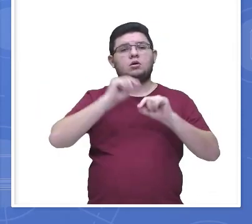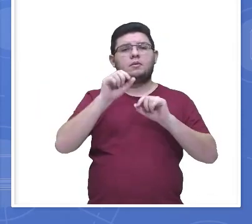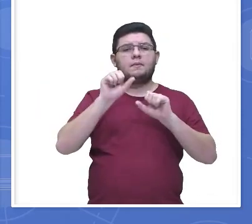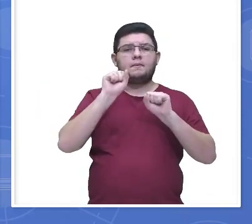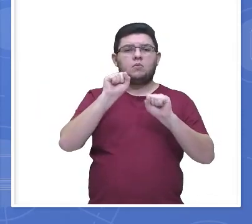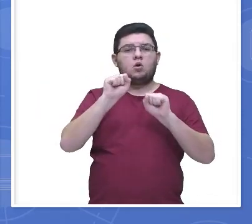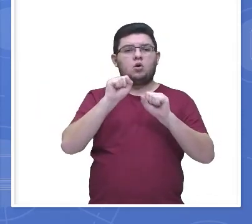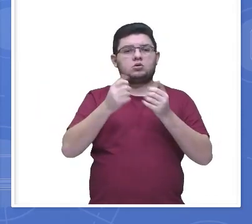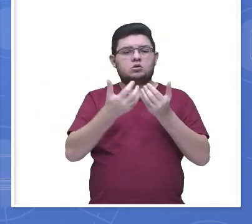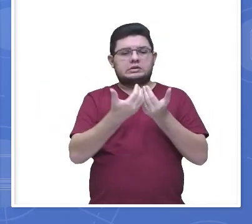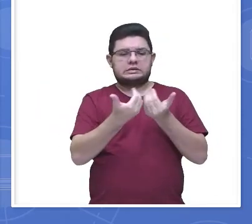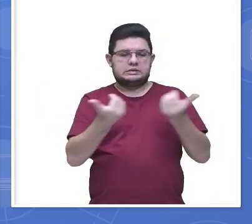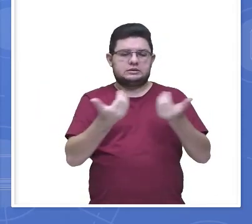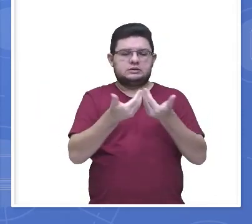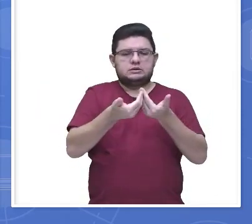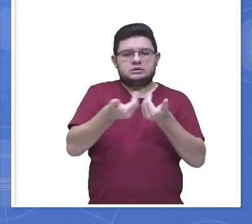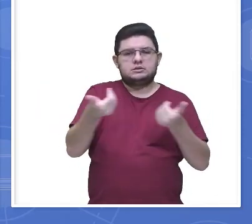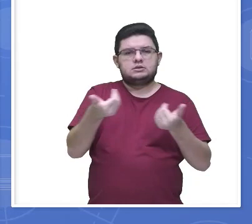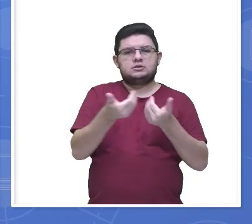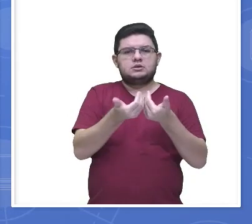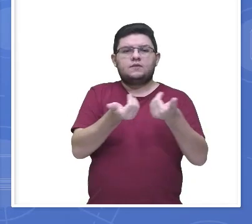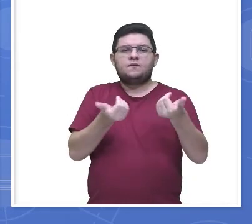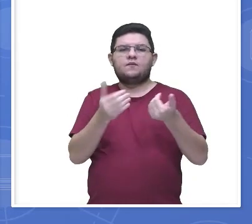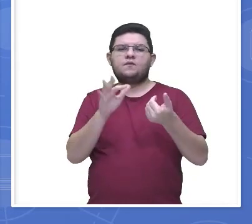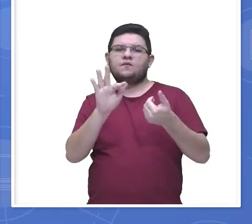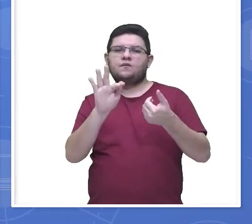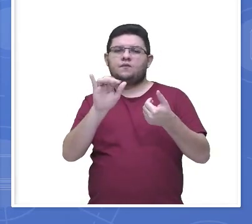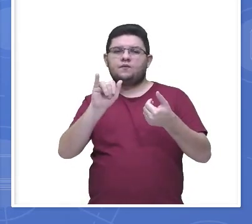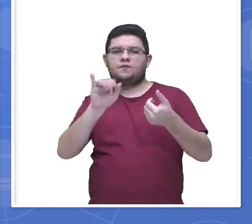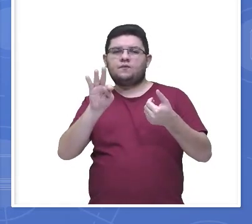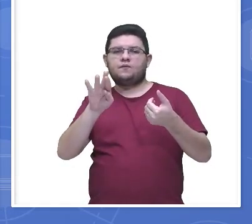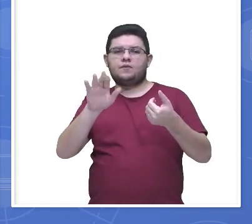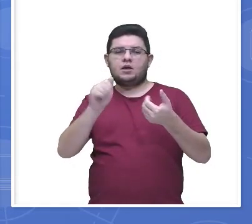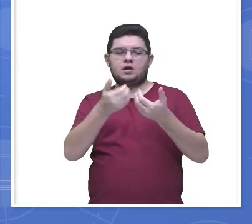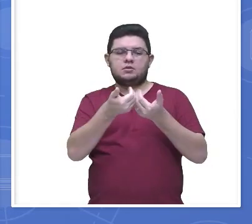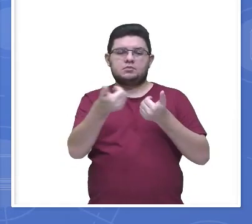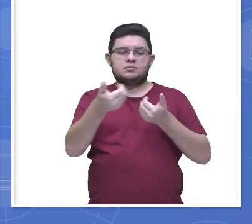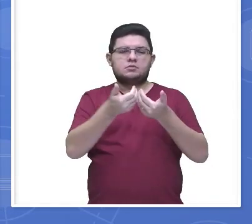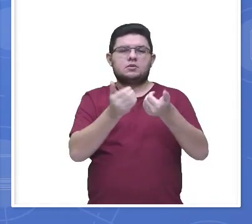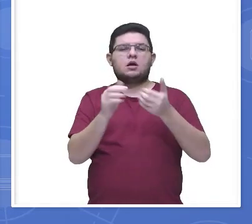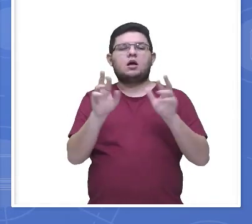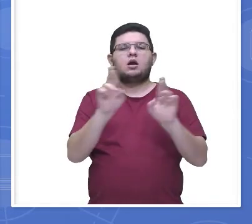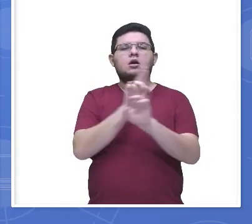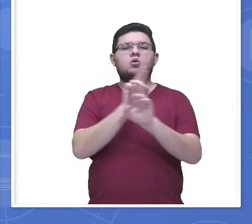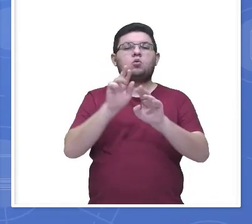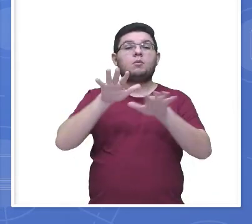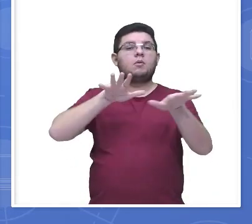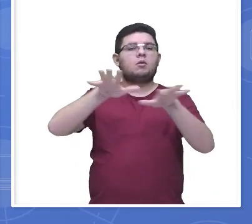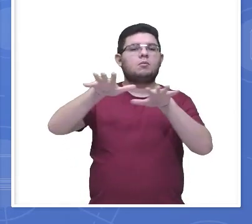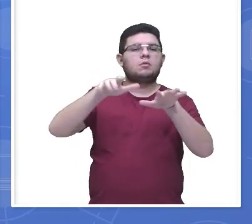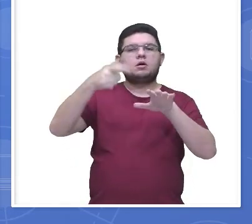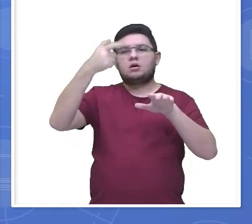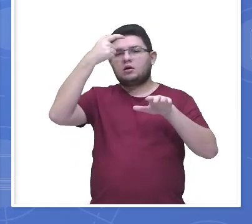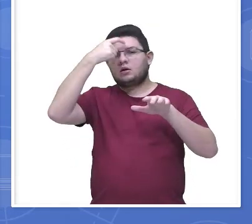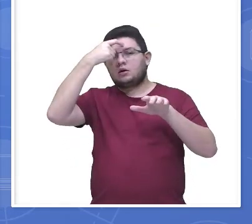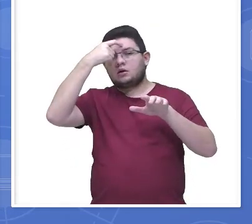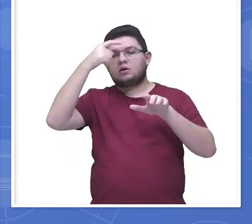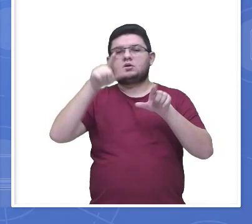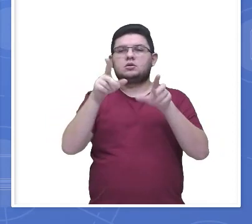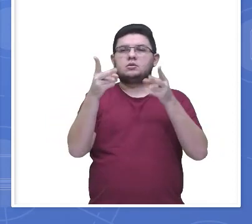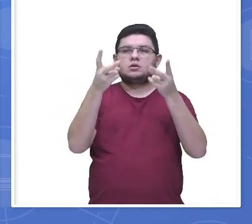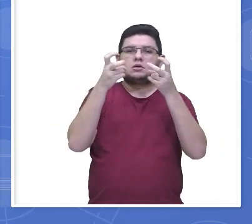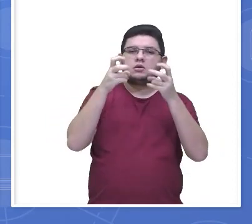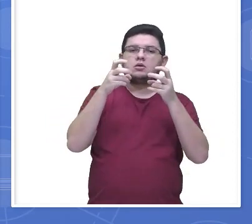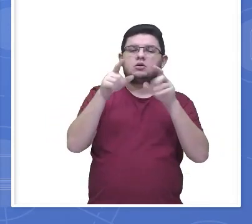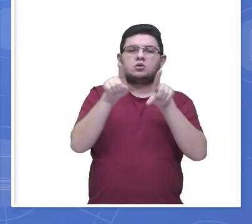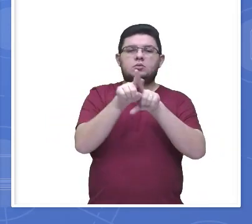algumas fibras, né, que são relacionadas ali com os movimentos, com a consciência, a percepção e a cognição.